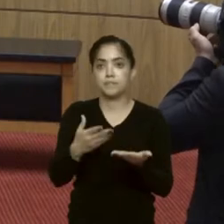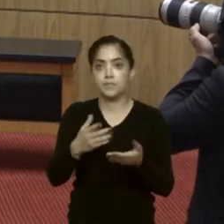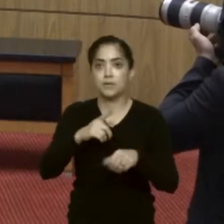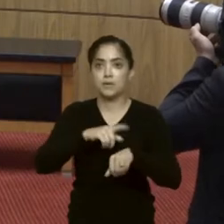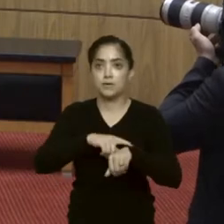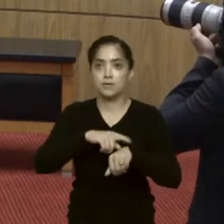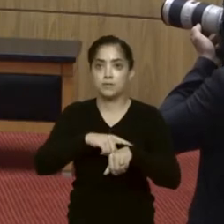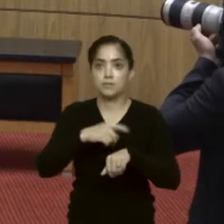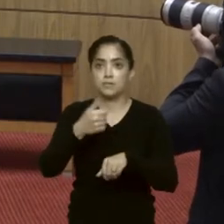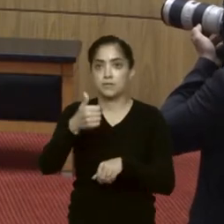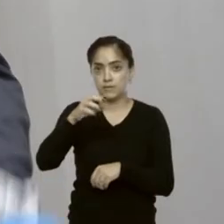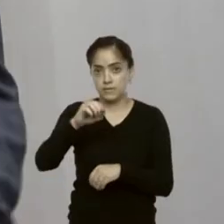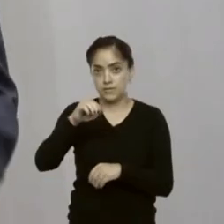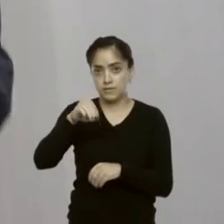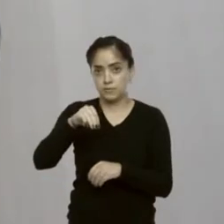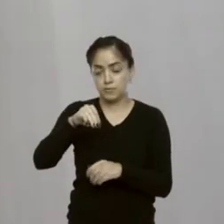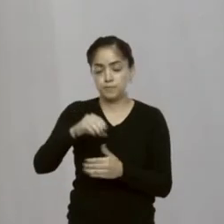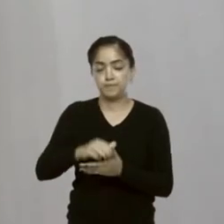de até 10 minutos.